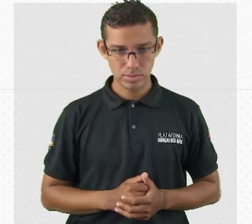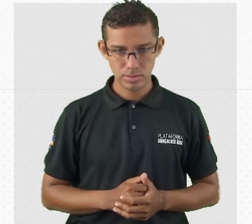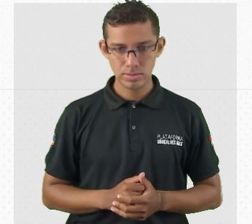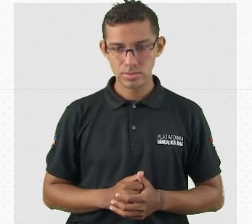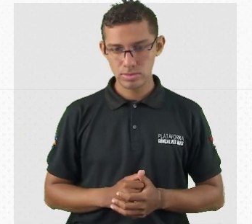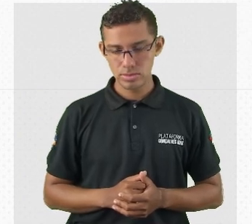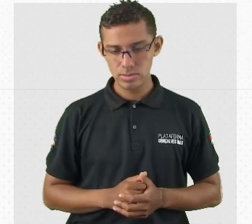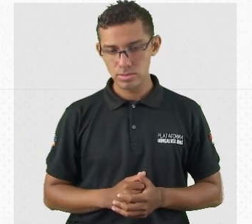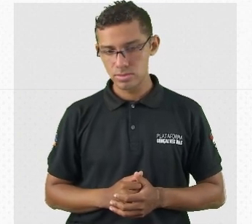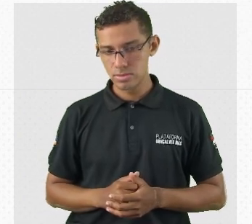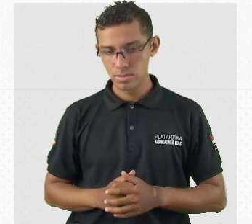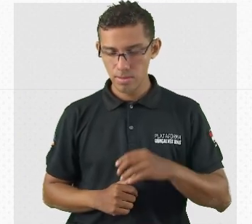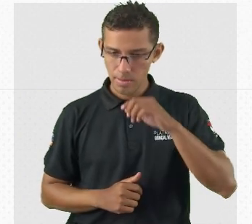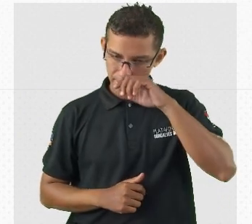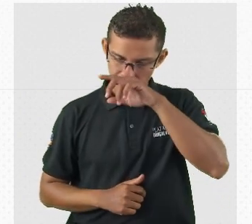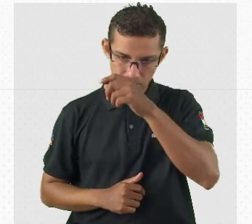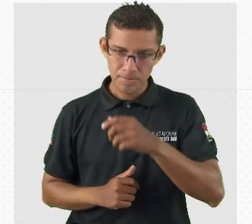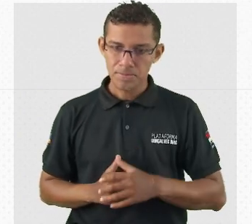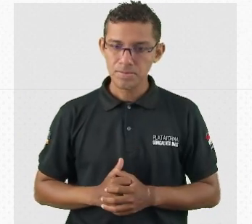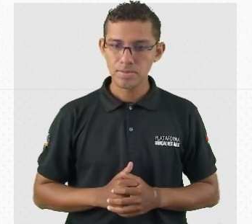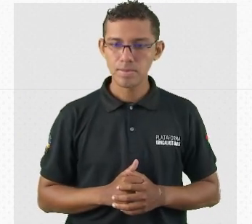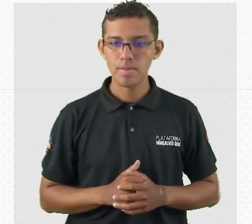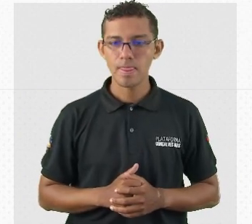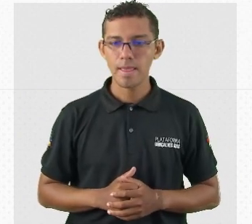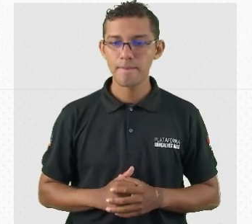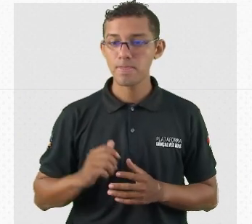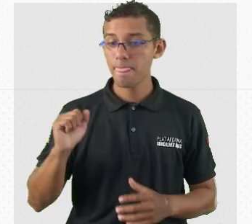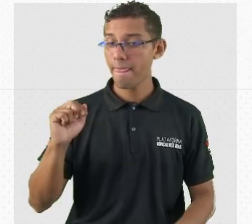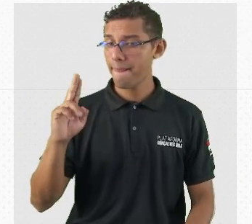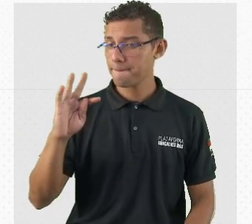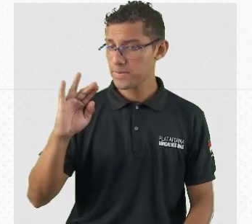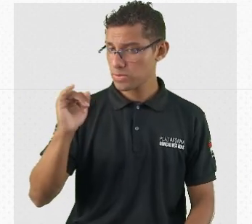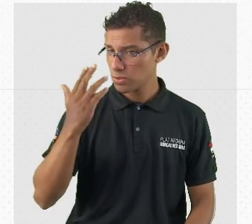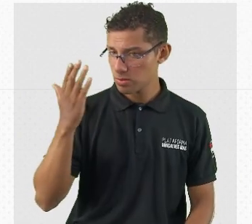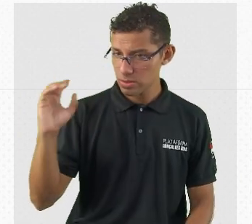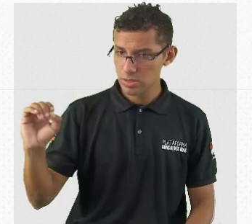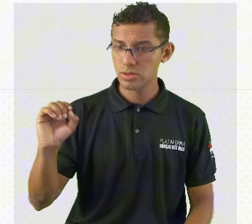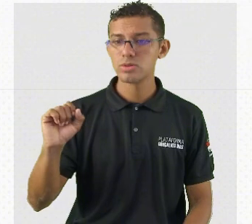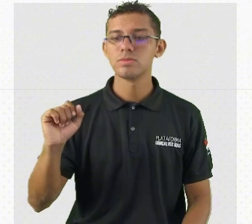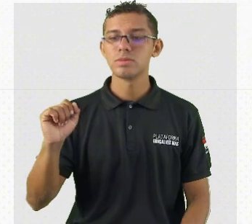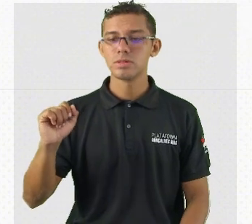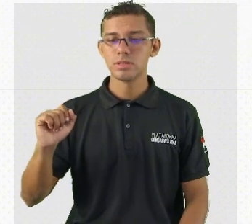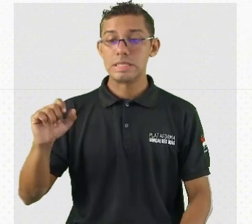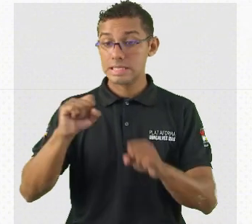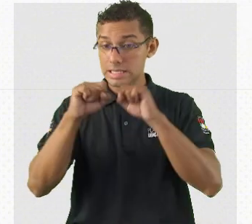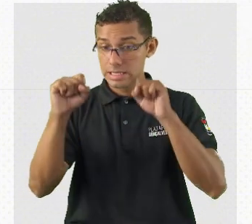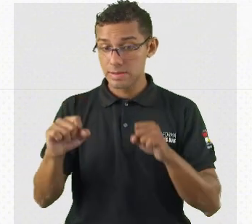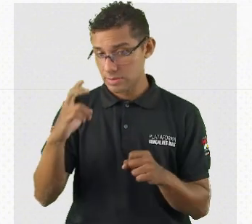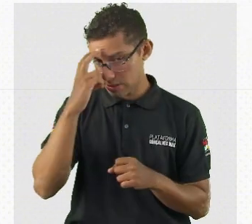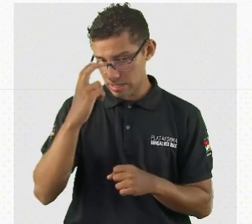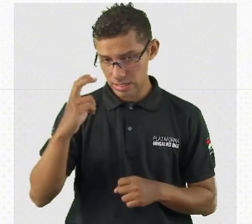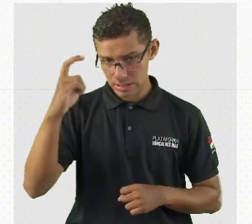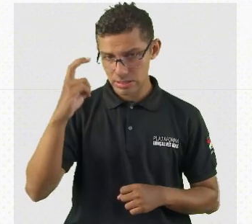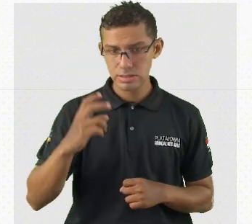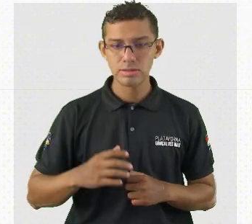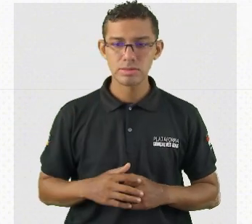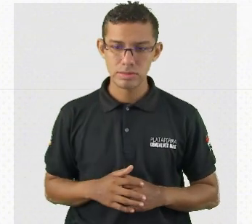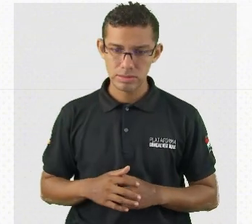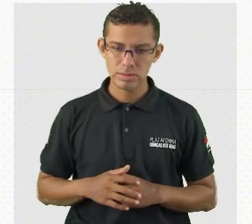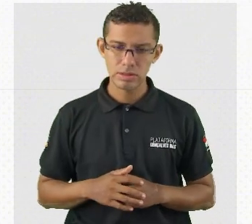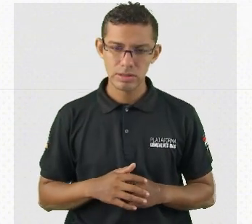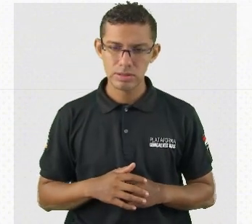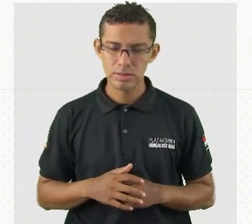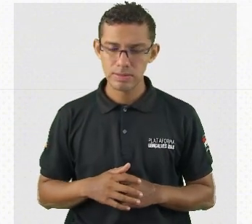Evoluindo, tá? Características da quarta revolução: automação, mecanização, sistemas altamente inteligentes em altíssimo nível, né?